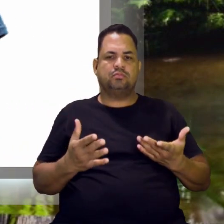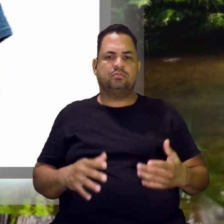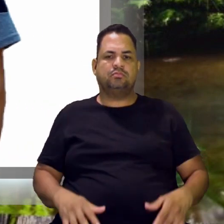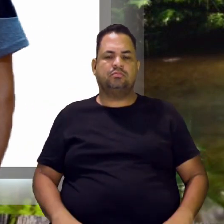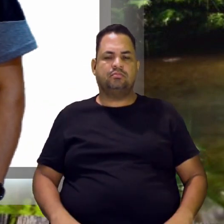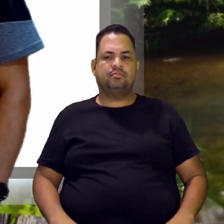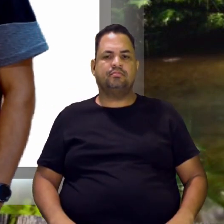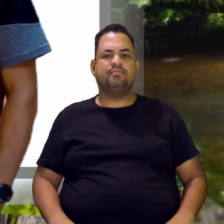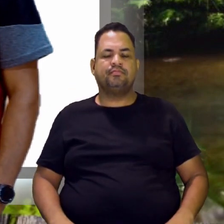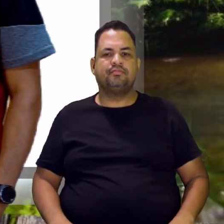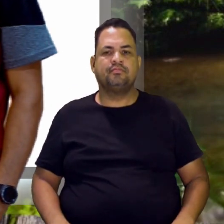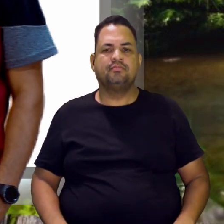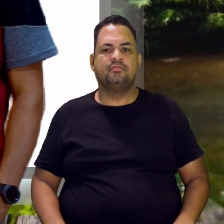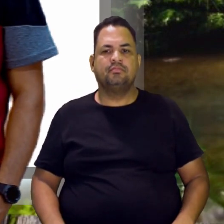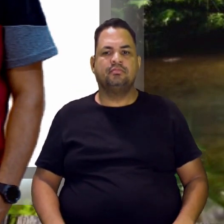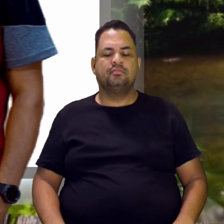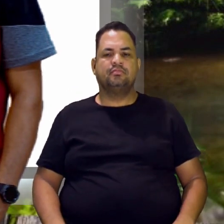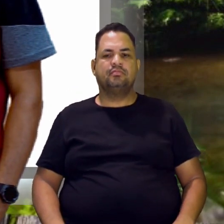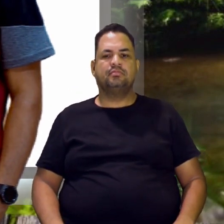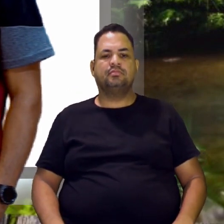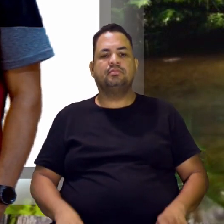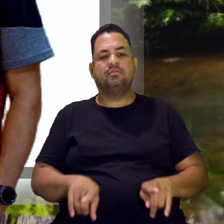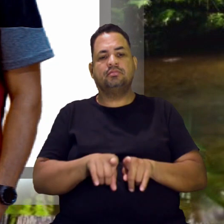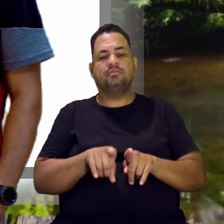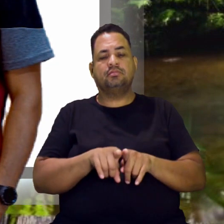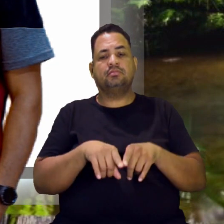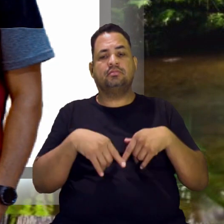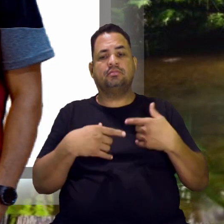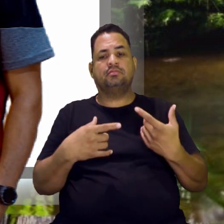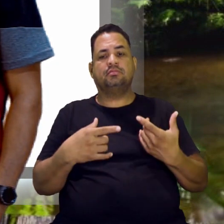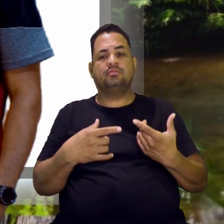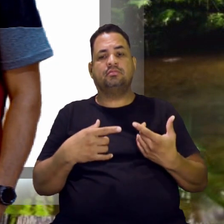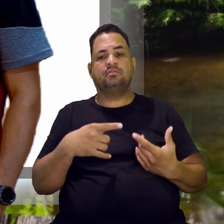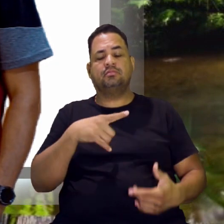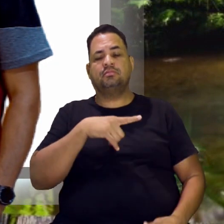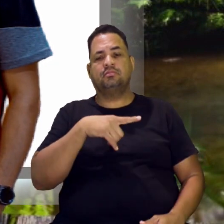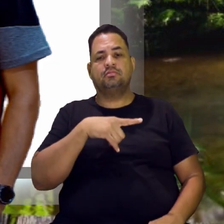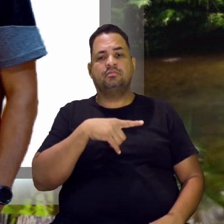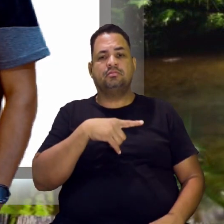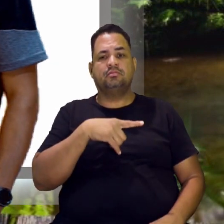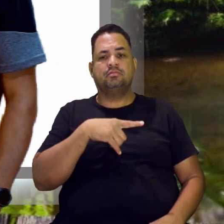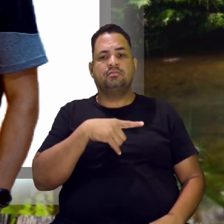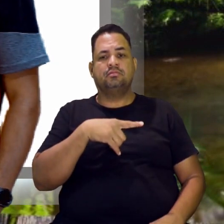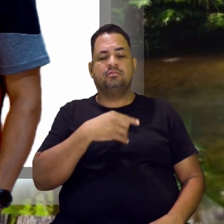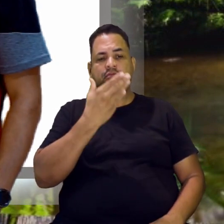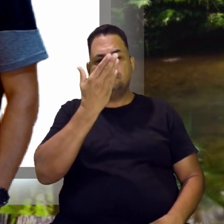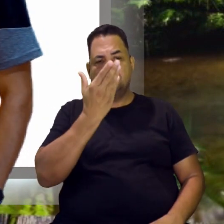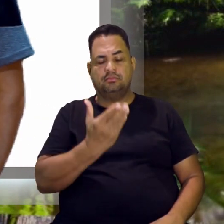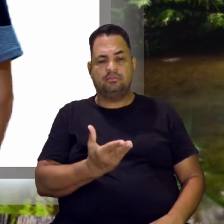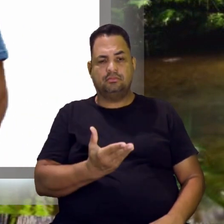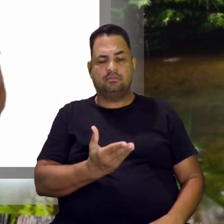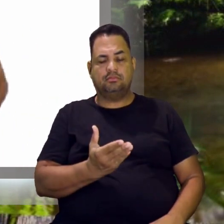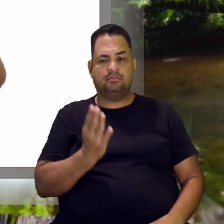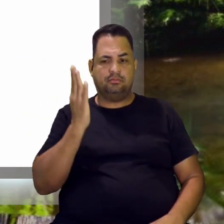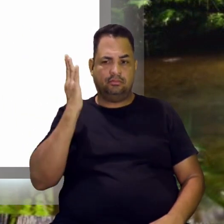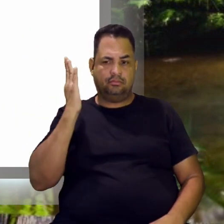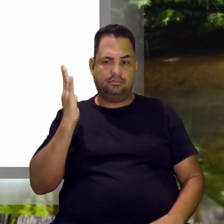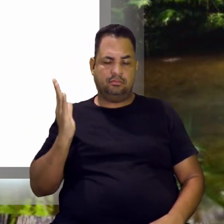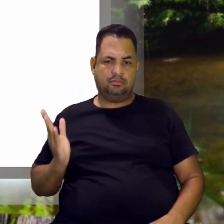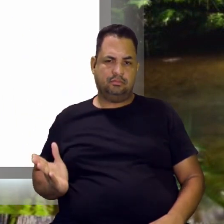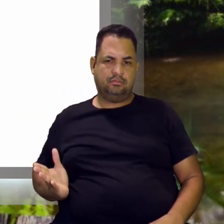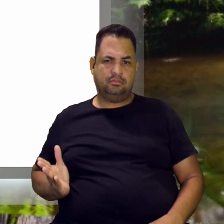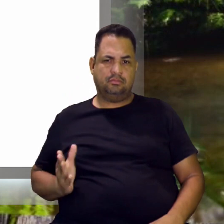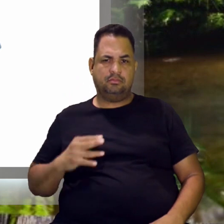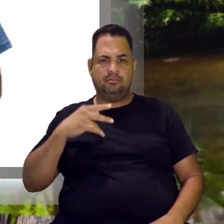cause mal para ele, né? E tem também uma que não está aqui listada, mas o que a gente chama